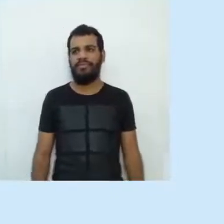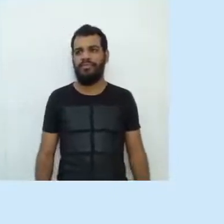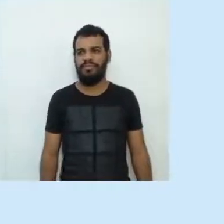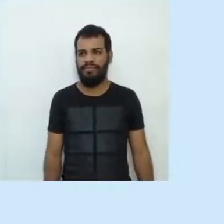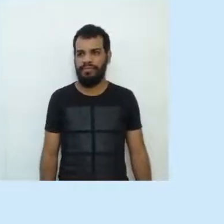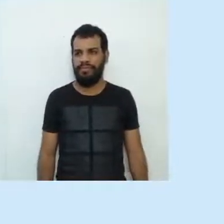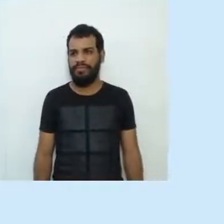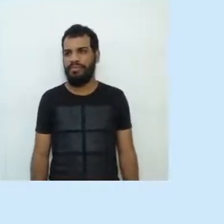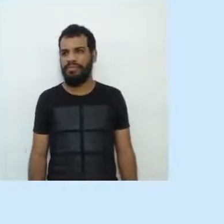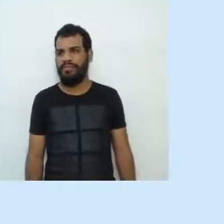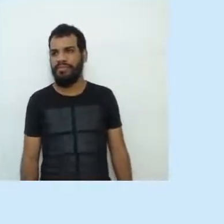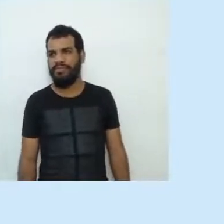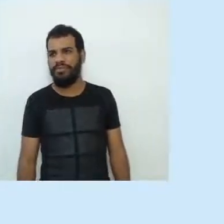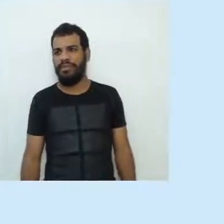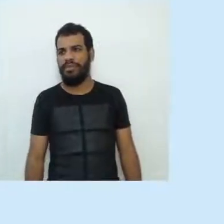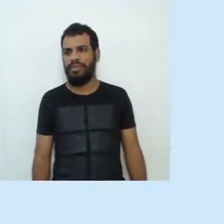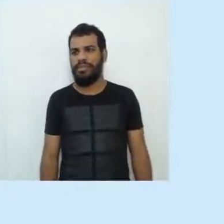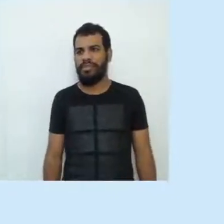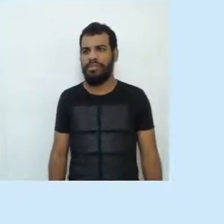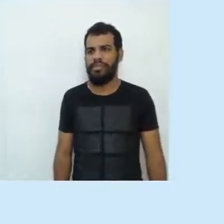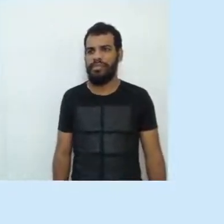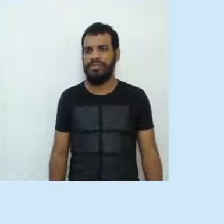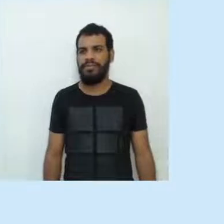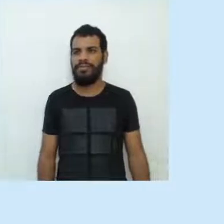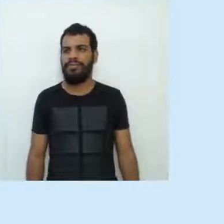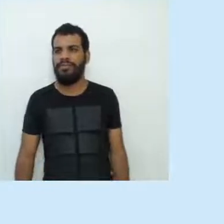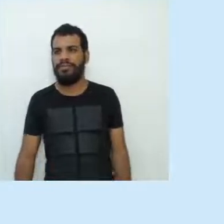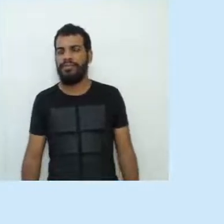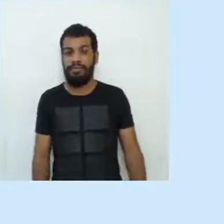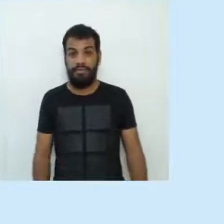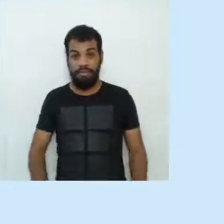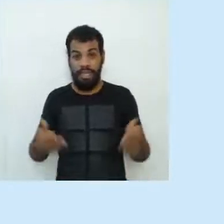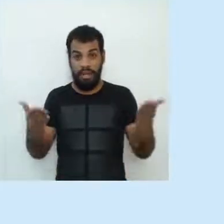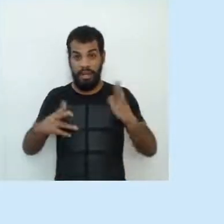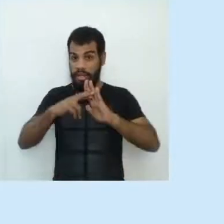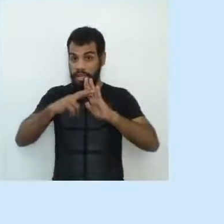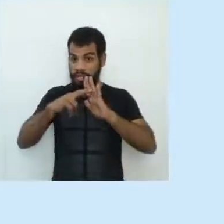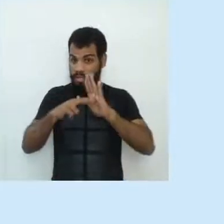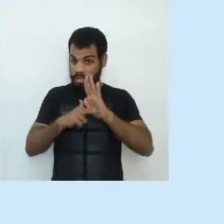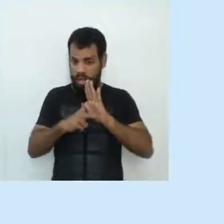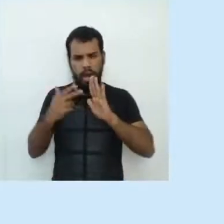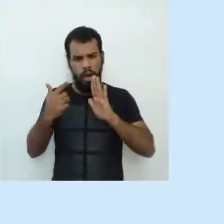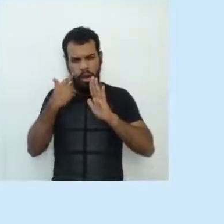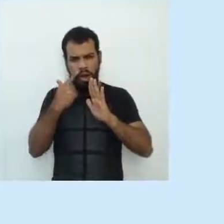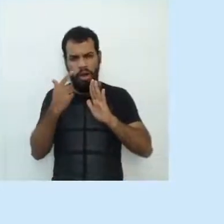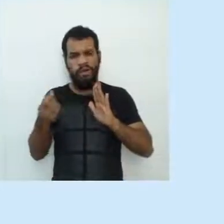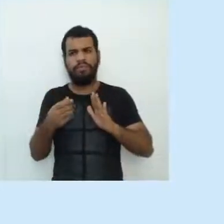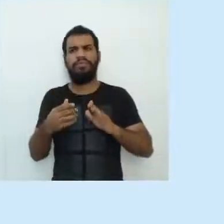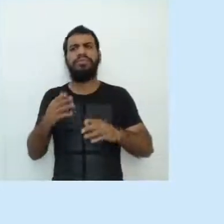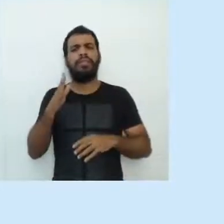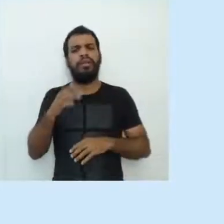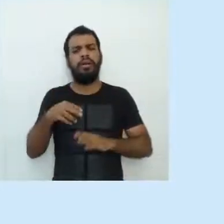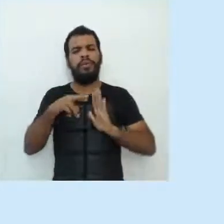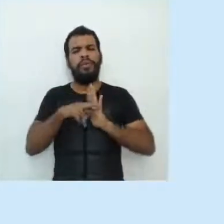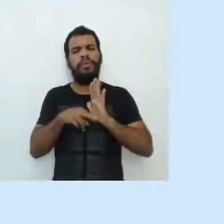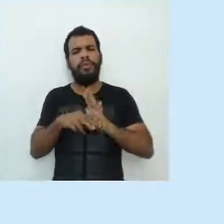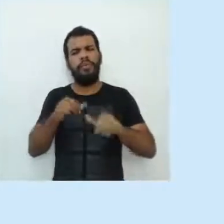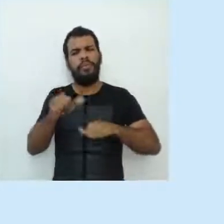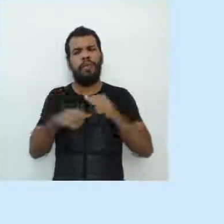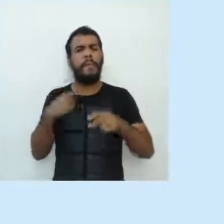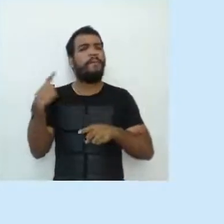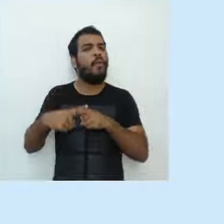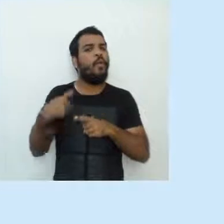ortográfica. Mas antes a gente ver algumas regrinhas dessa reforma ortográfica, vamos entender por que ocorreu